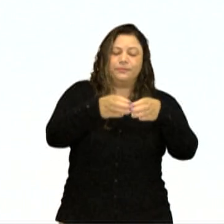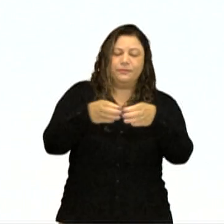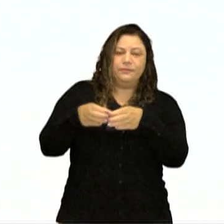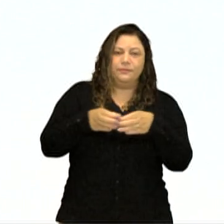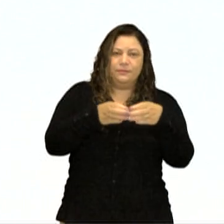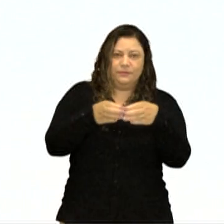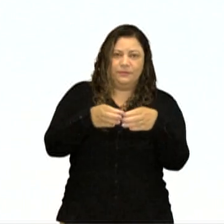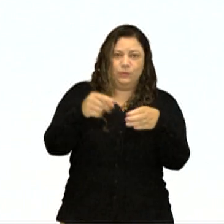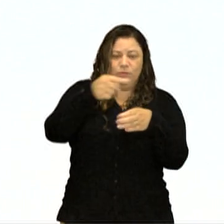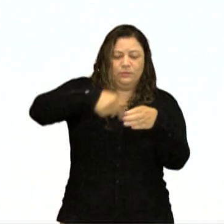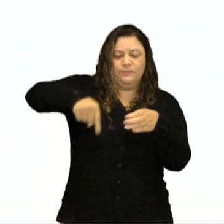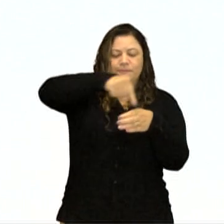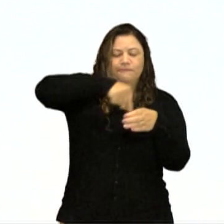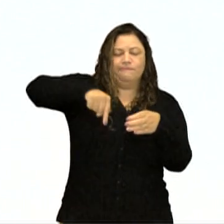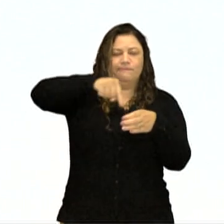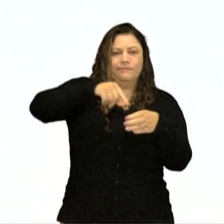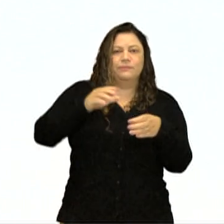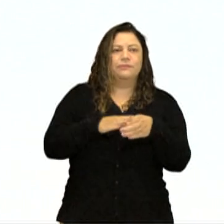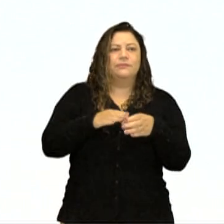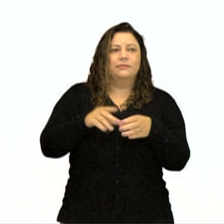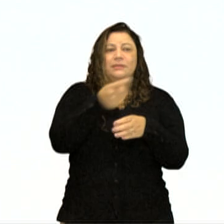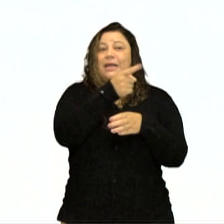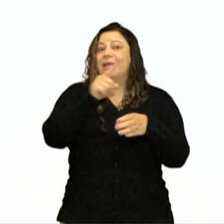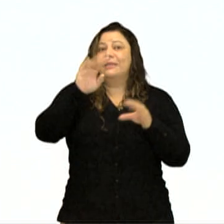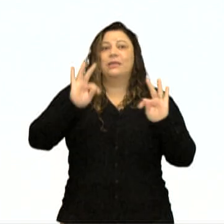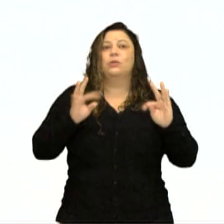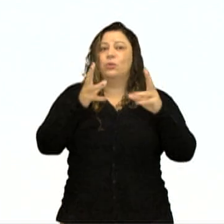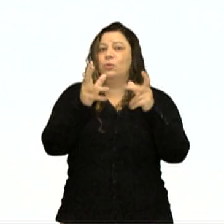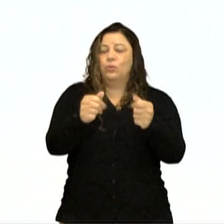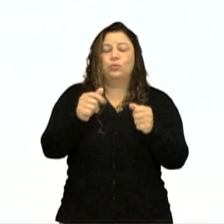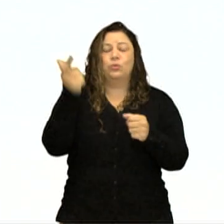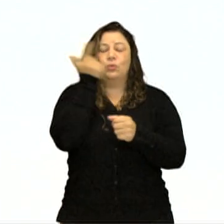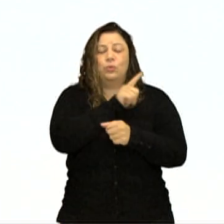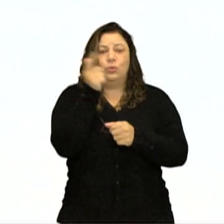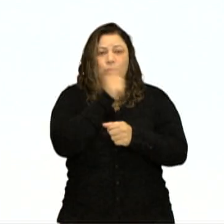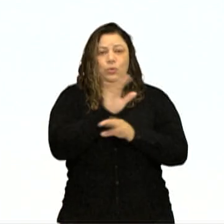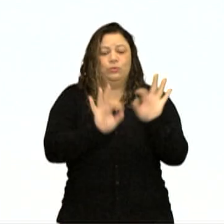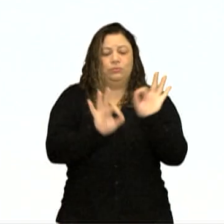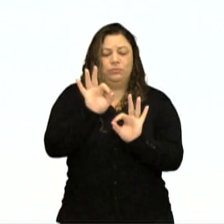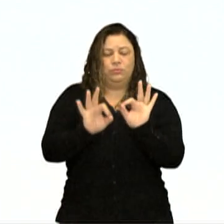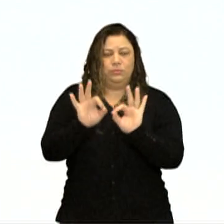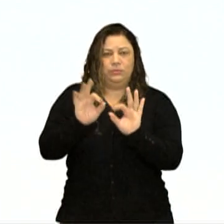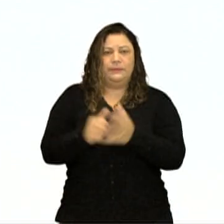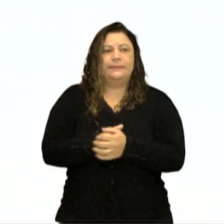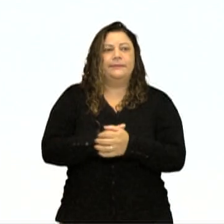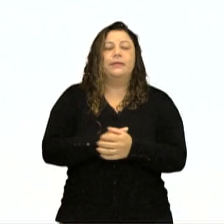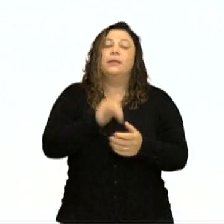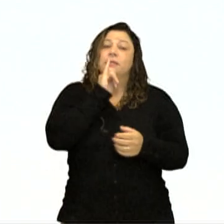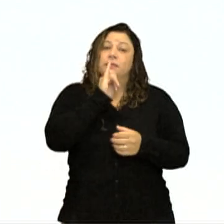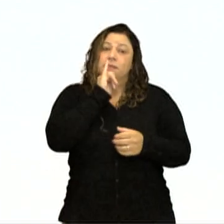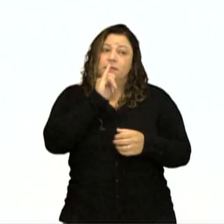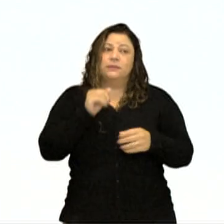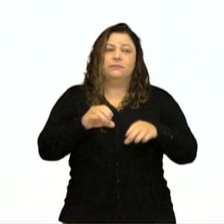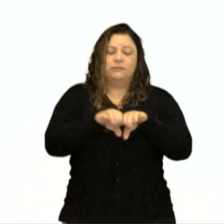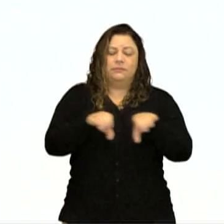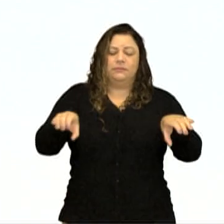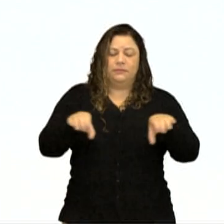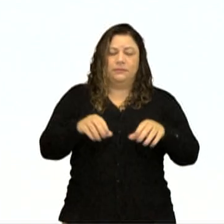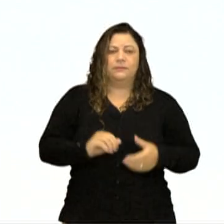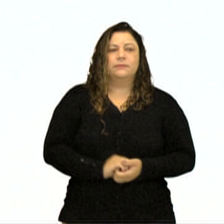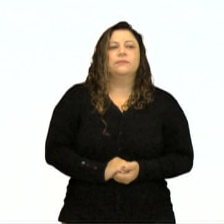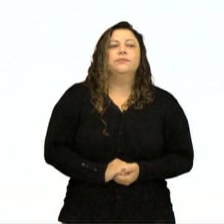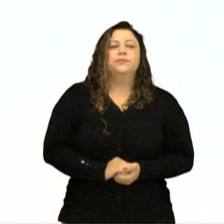onde as faces dele, nem todas elas a gente consegue passar um plano só. Por exemplo, se eu pegar aqui,